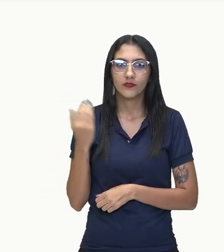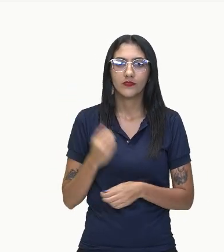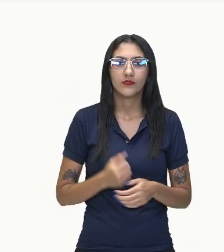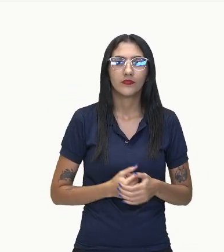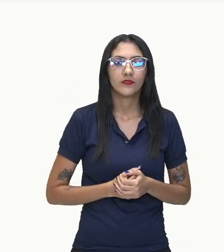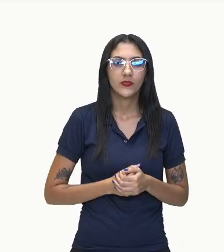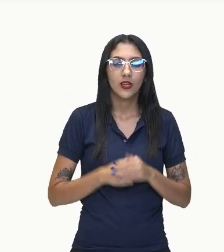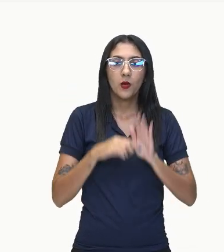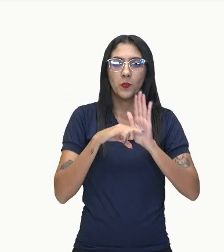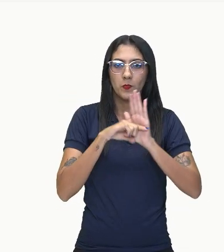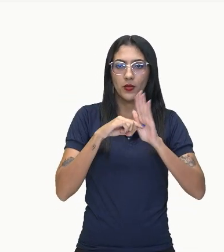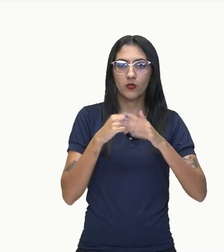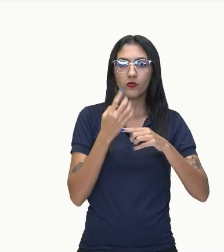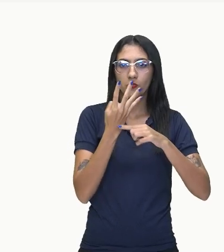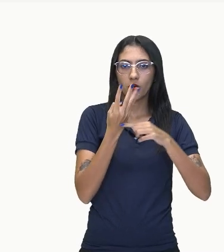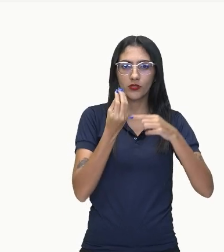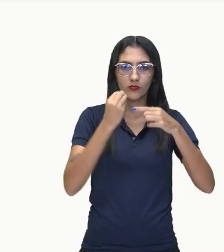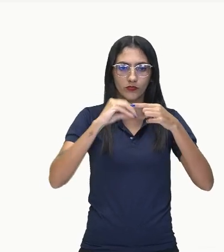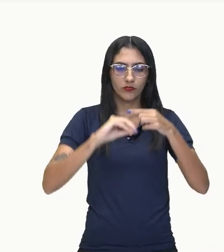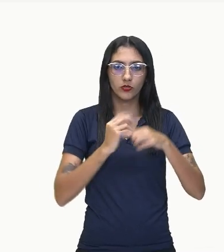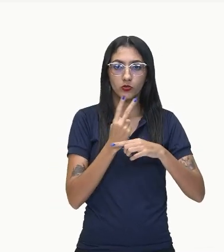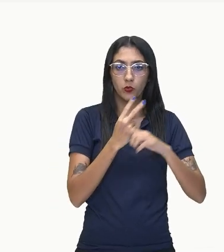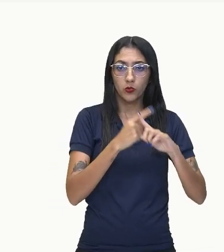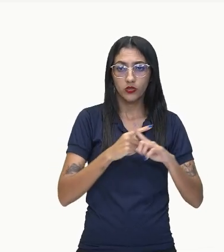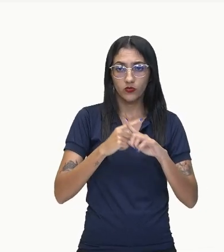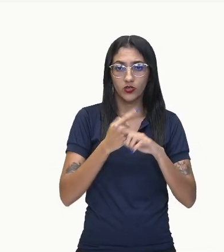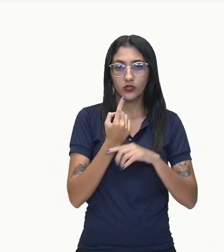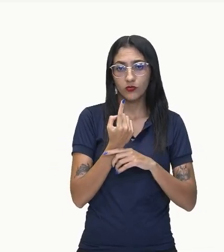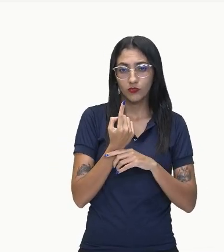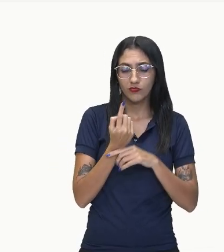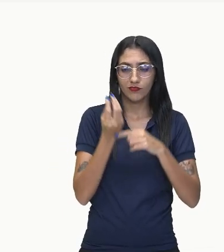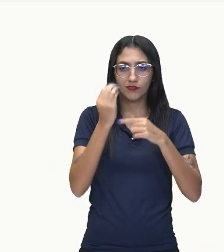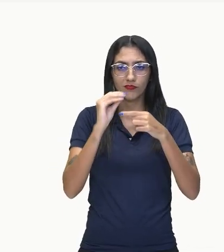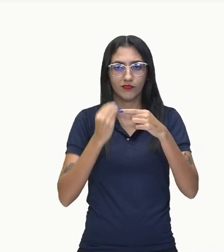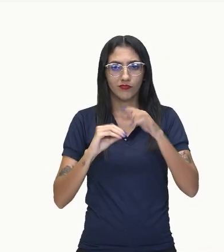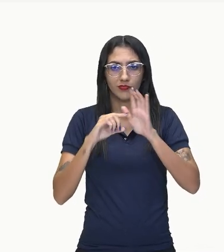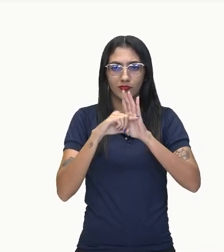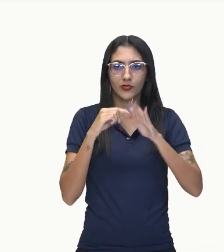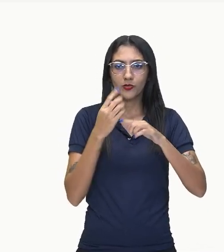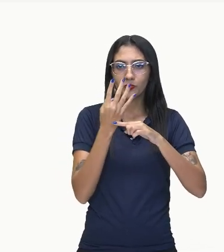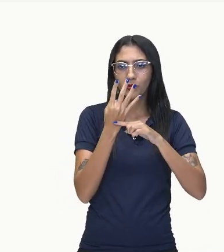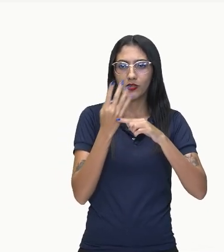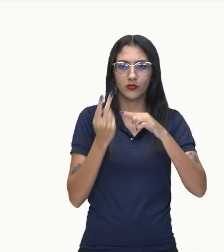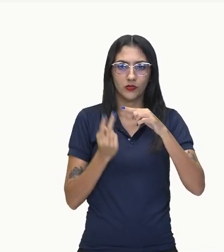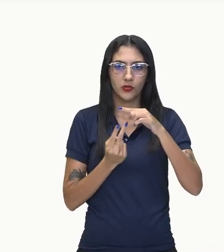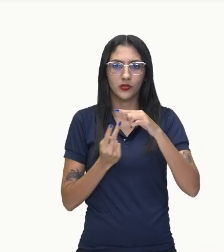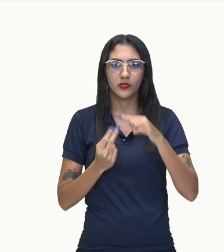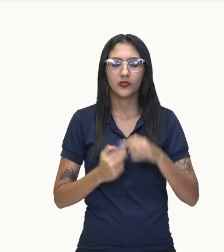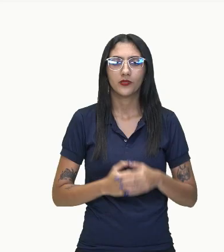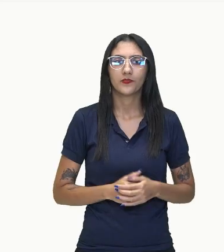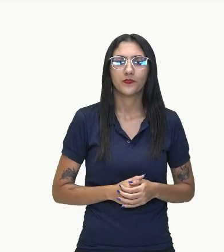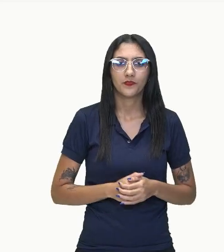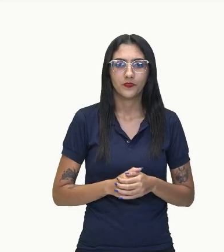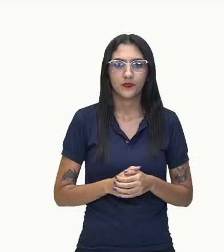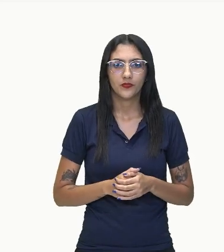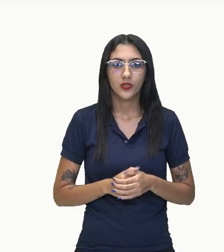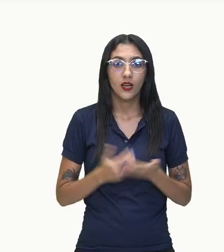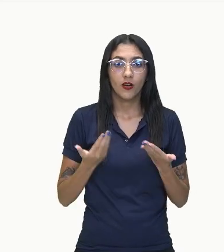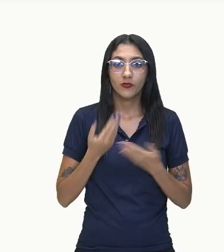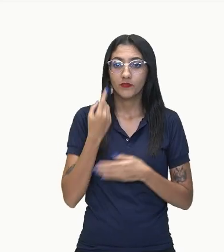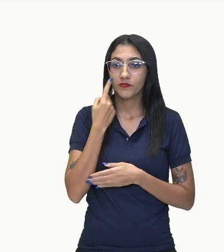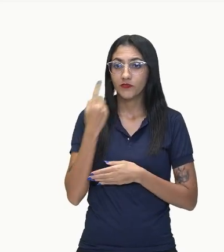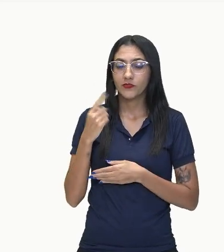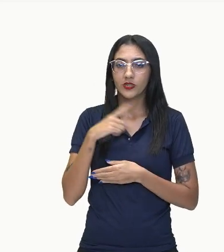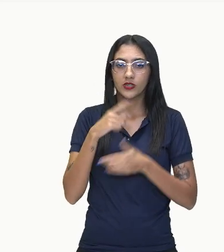4 sobre 2 vezes 1, que é menos 4 sobre 2. Agora, a gente está dividindo um número